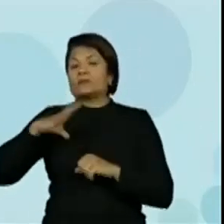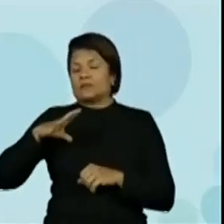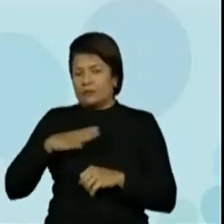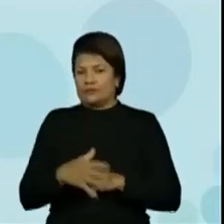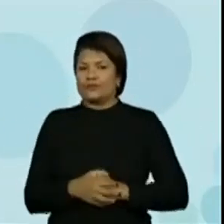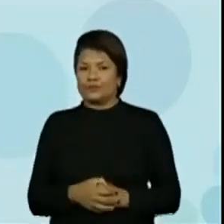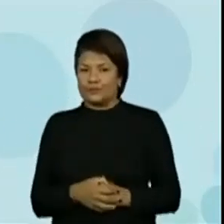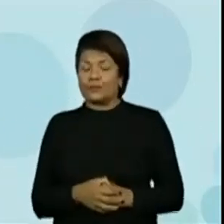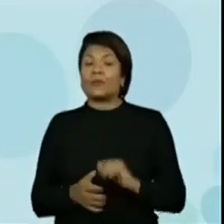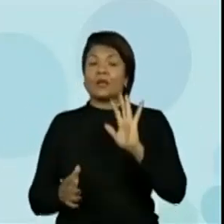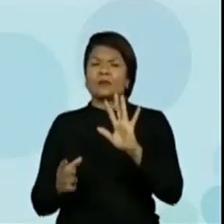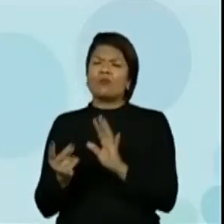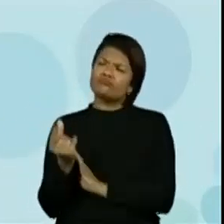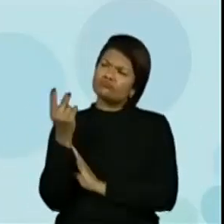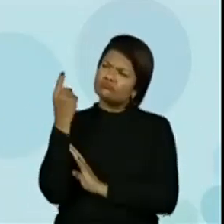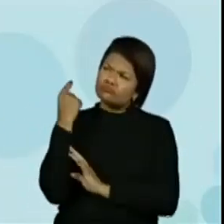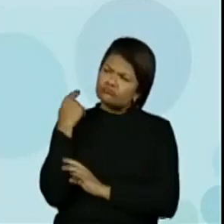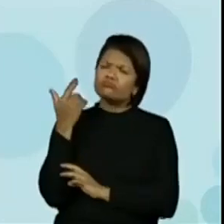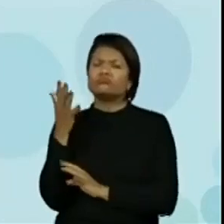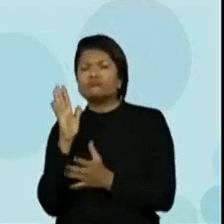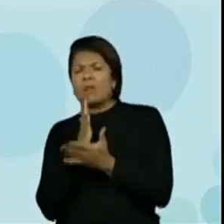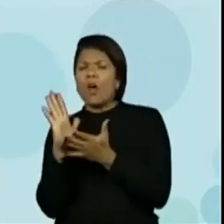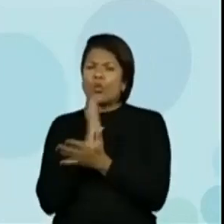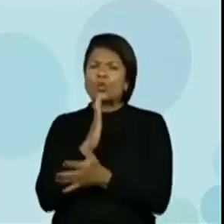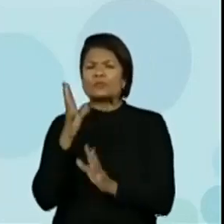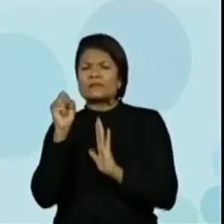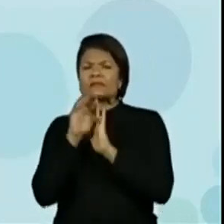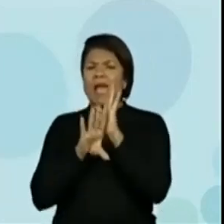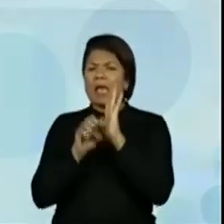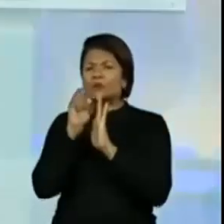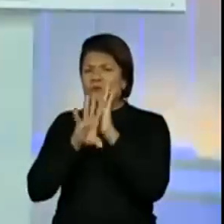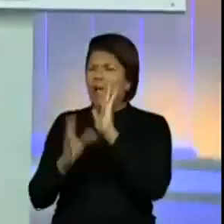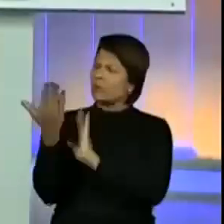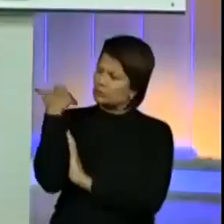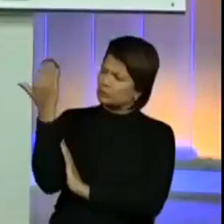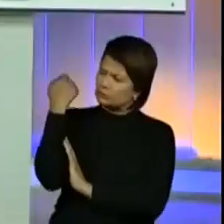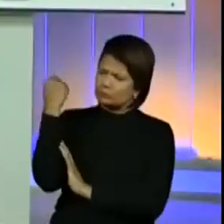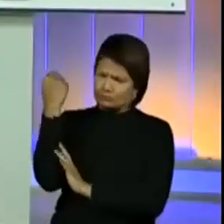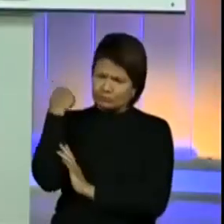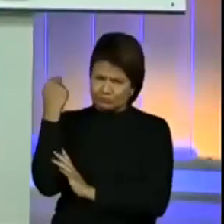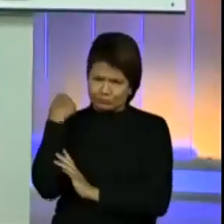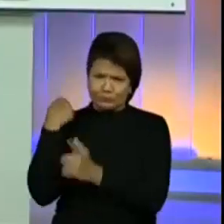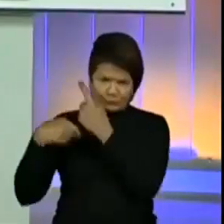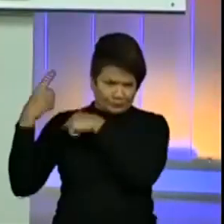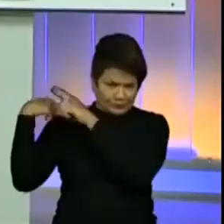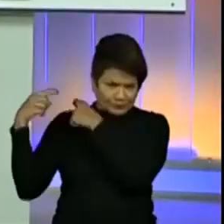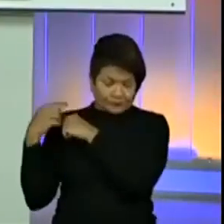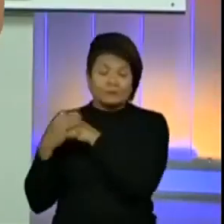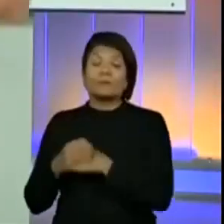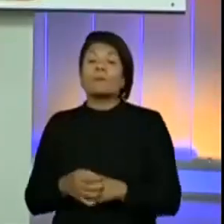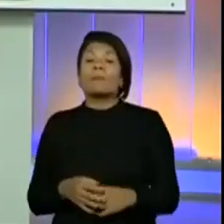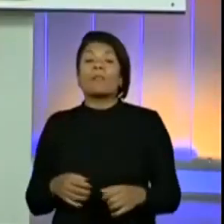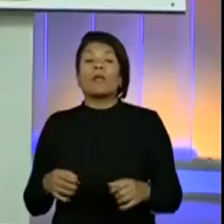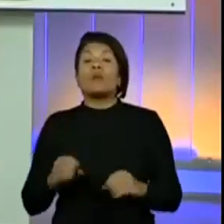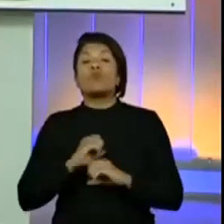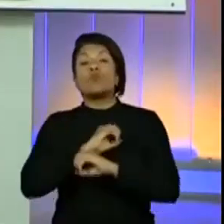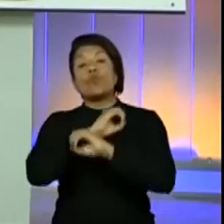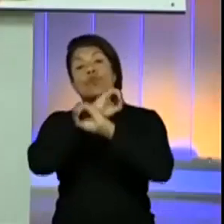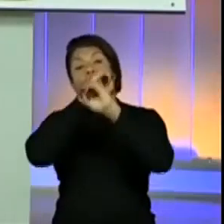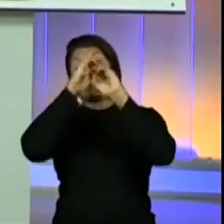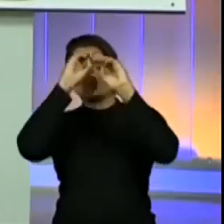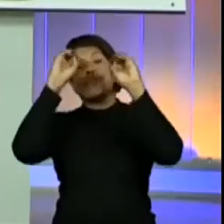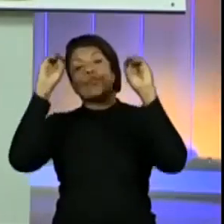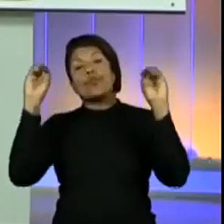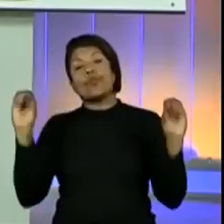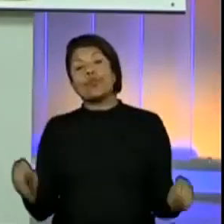Há alguns anos atrás, alguns séculos atrás, nós ainda não tínhamos este modelo